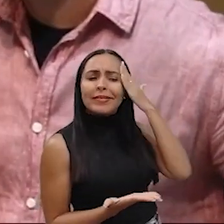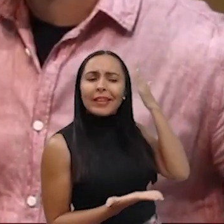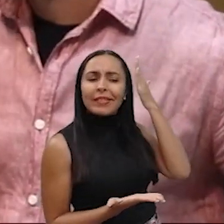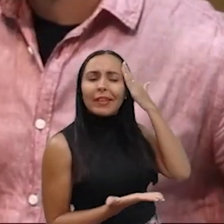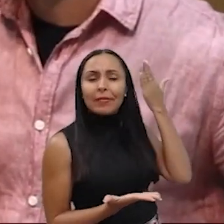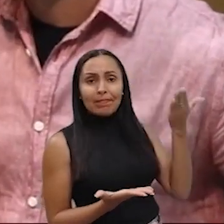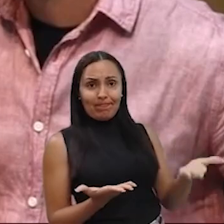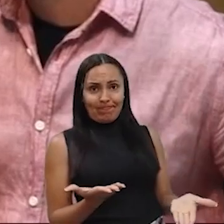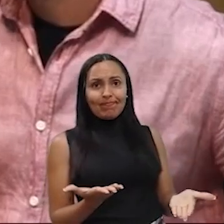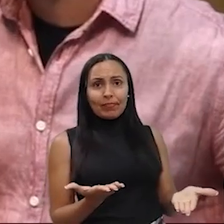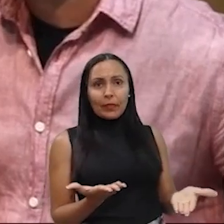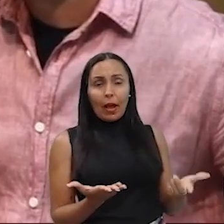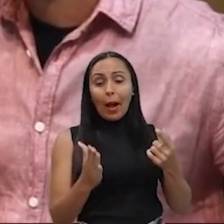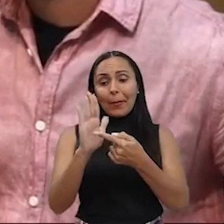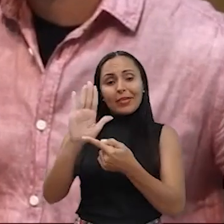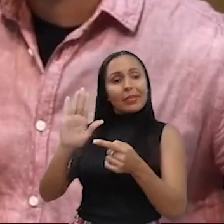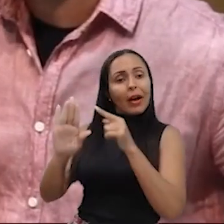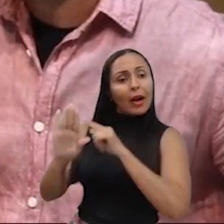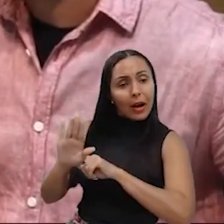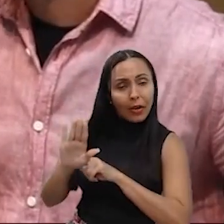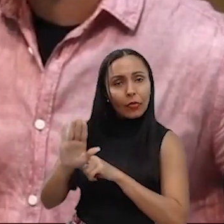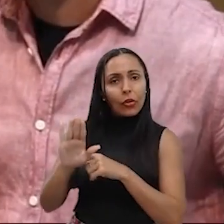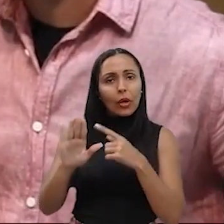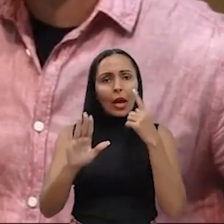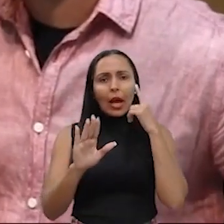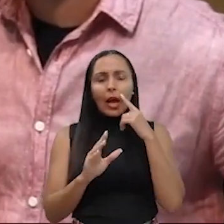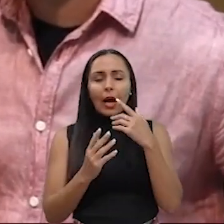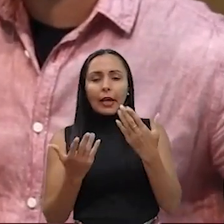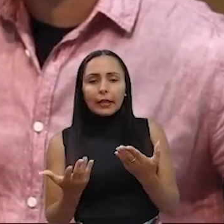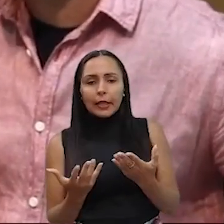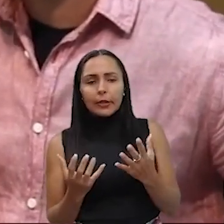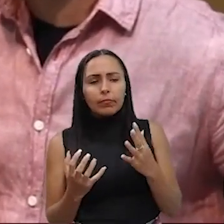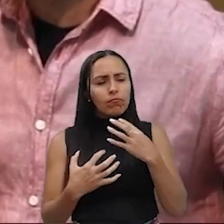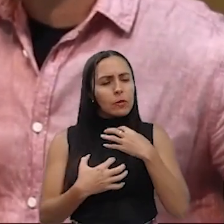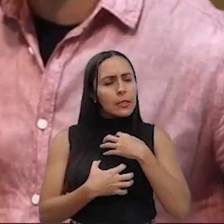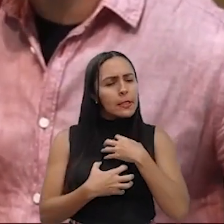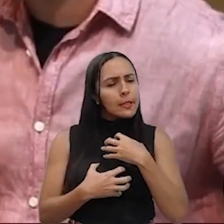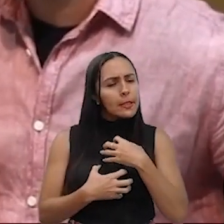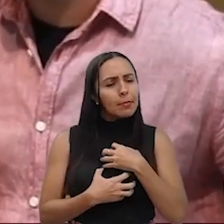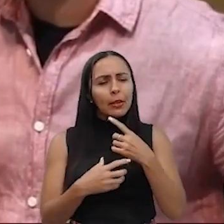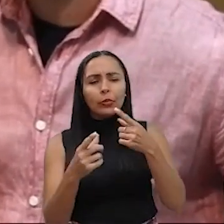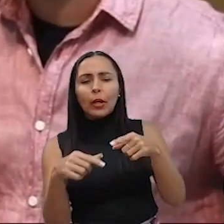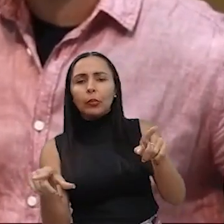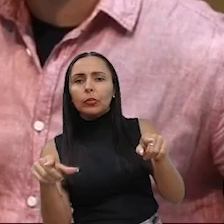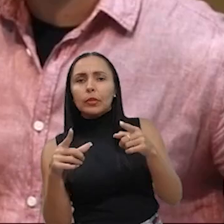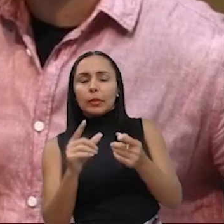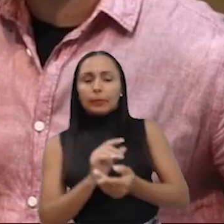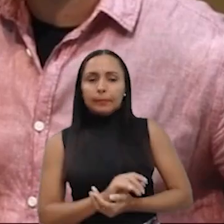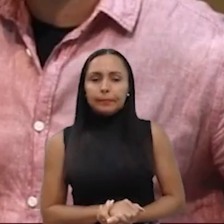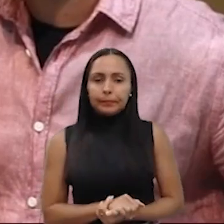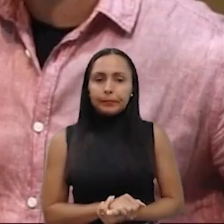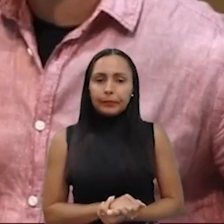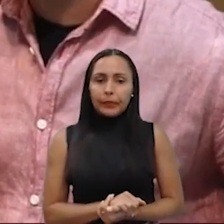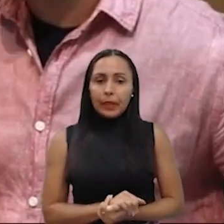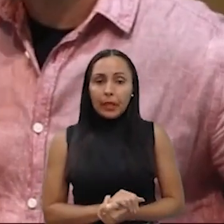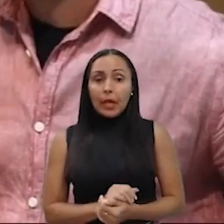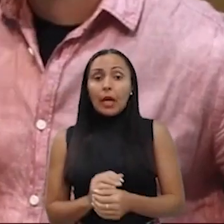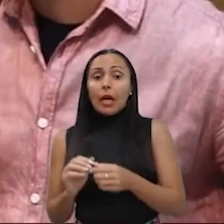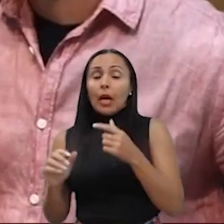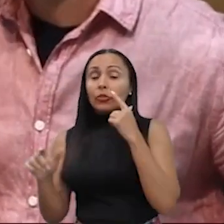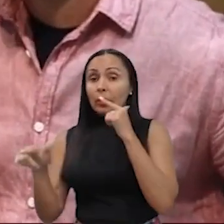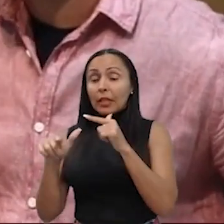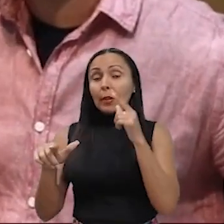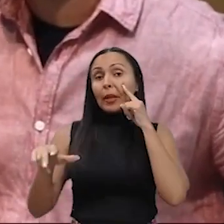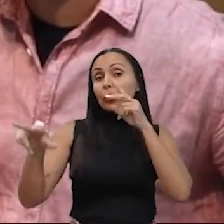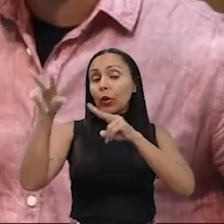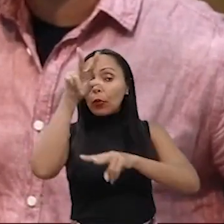é, aquela metáfora, aquela ambiguidade, aquele duplo sentido, se a gente levá-lo ao pé da letra? Então, a gente está trabalhando com uma língua visual. A